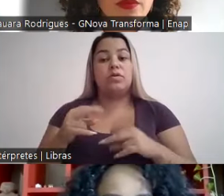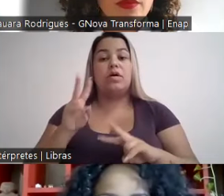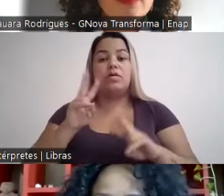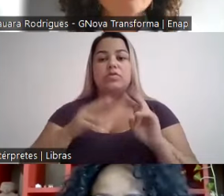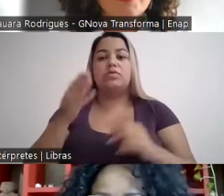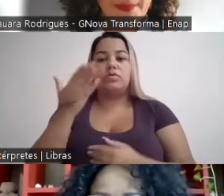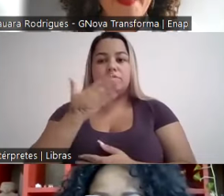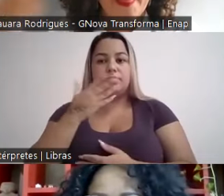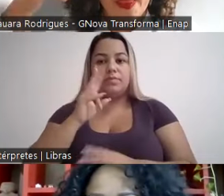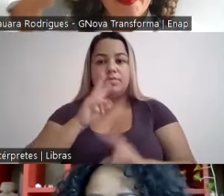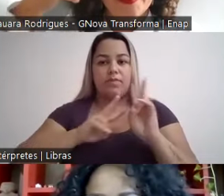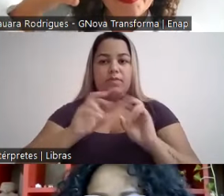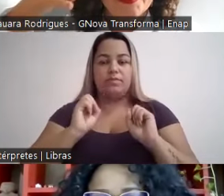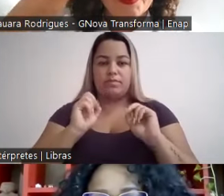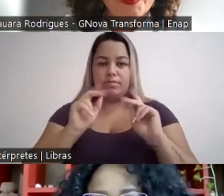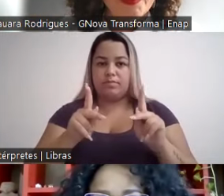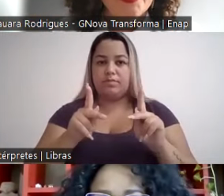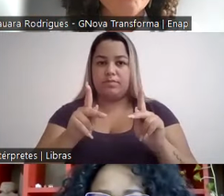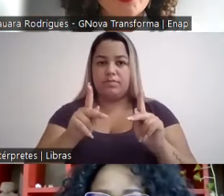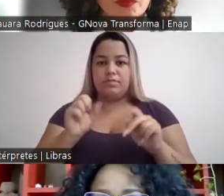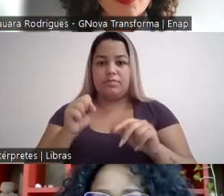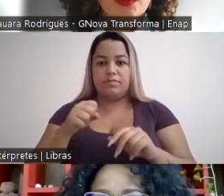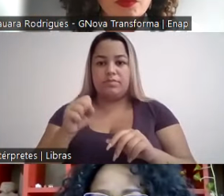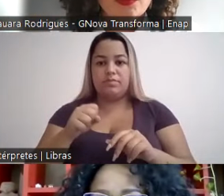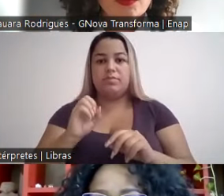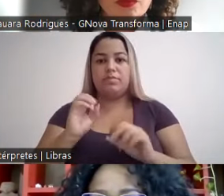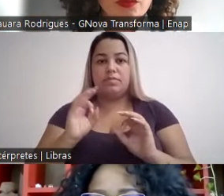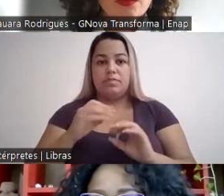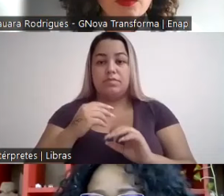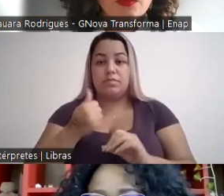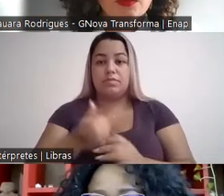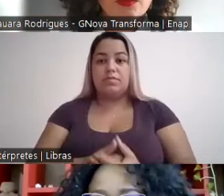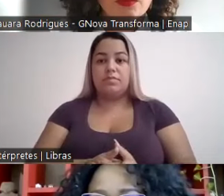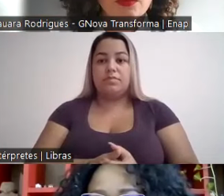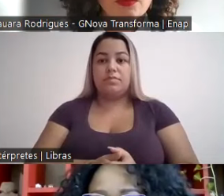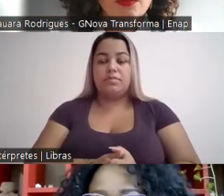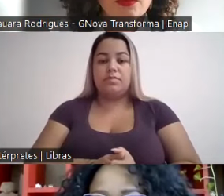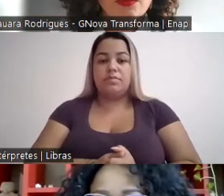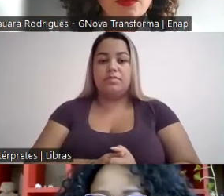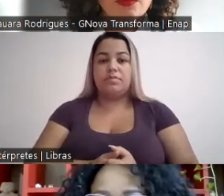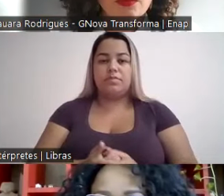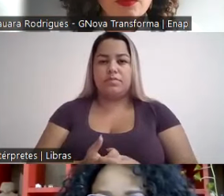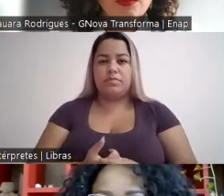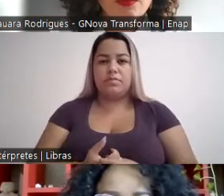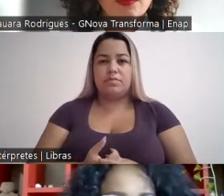ver? Sim? Ótimo. Pessoal.